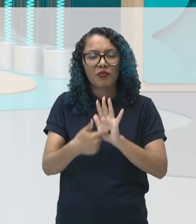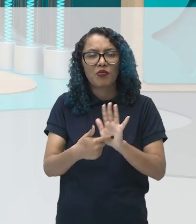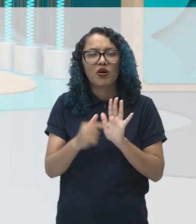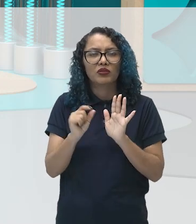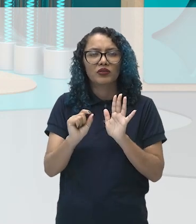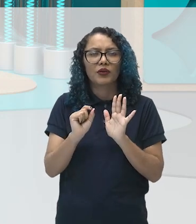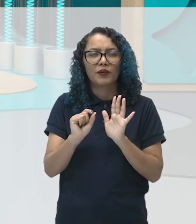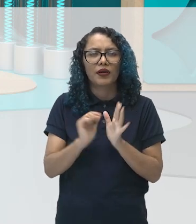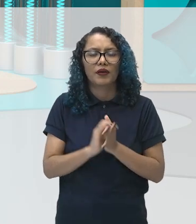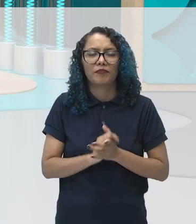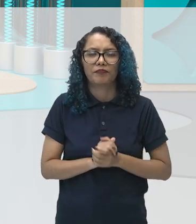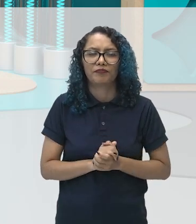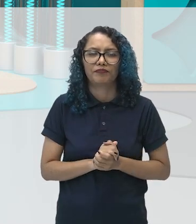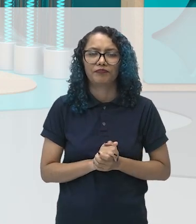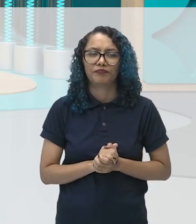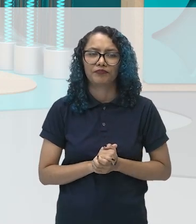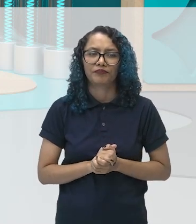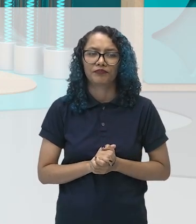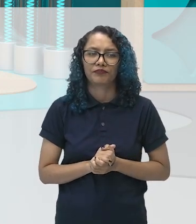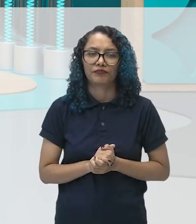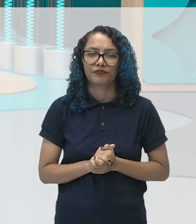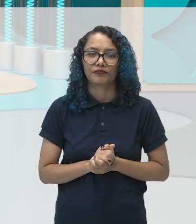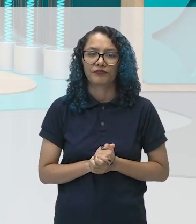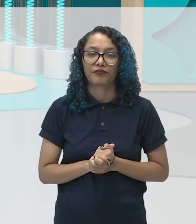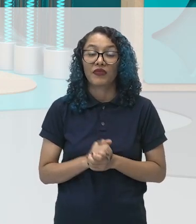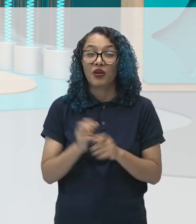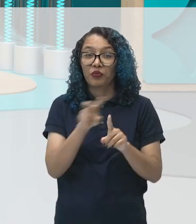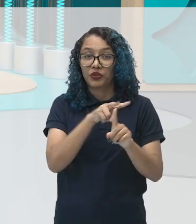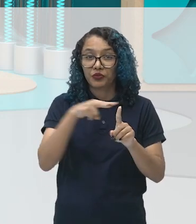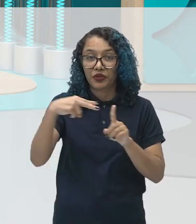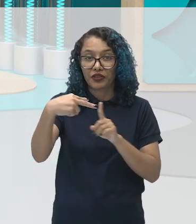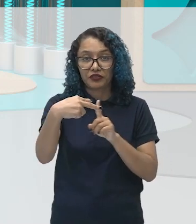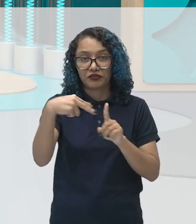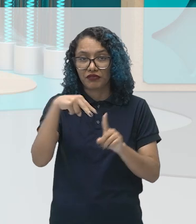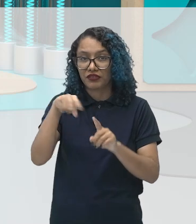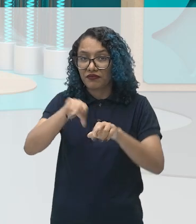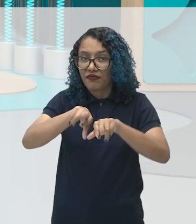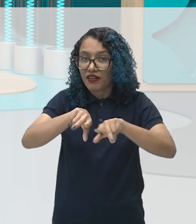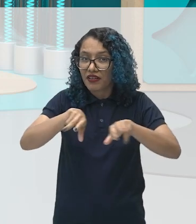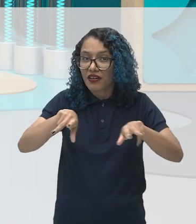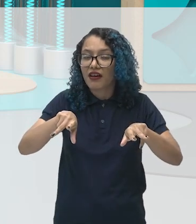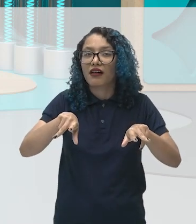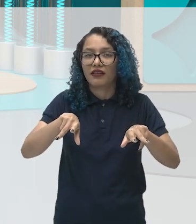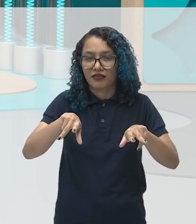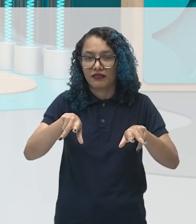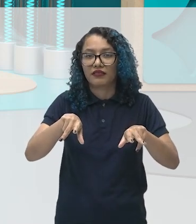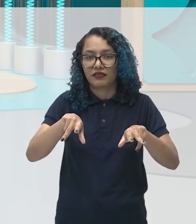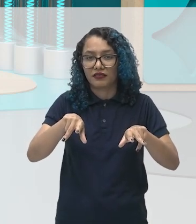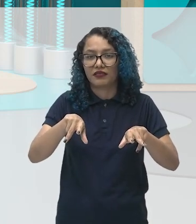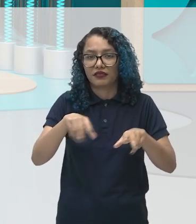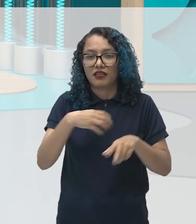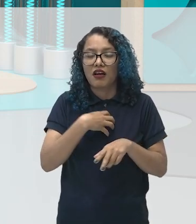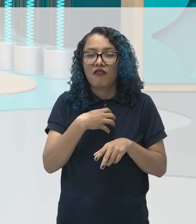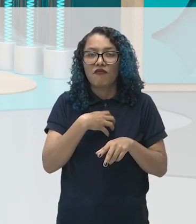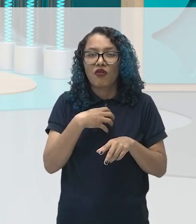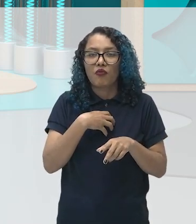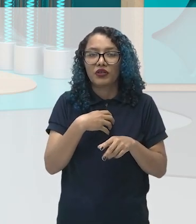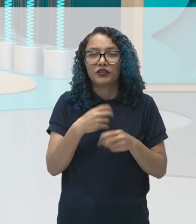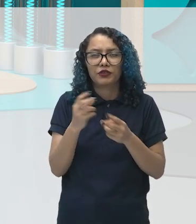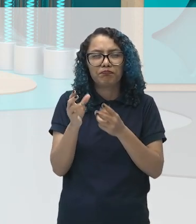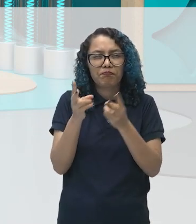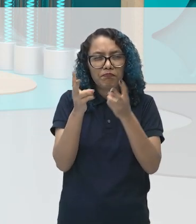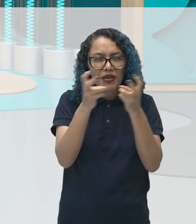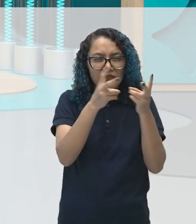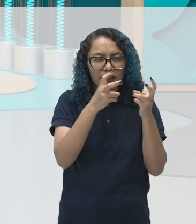diferentes, vamos dizer assim, diferentes pontos de vista e formas de observar o mesmo,